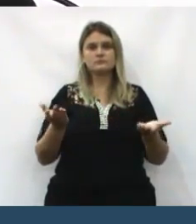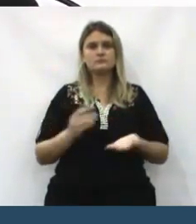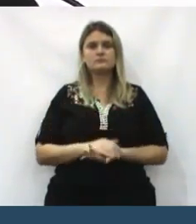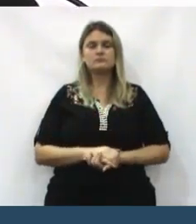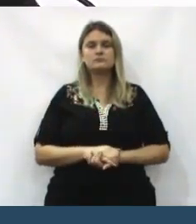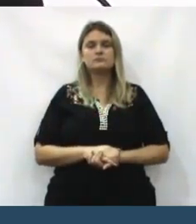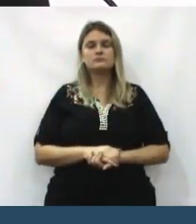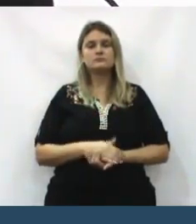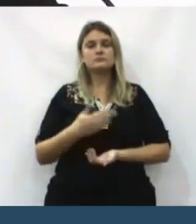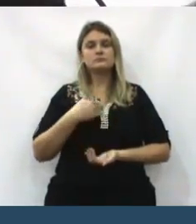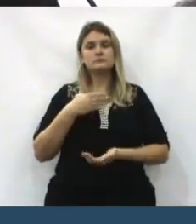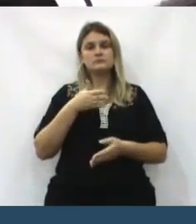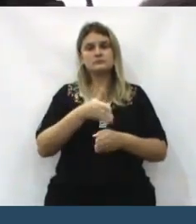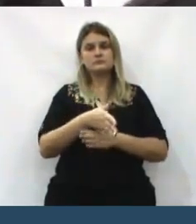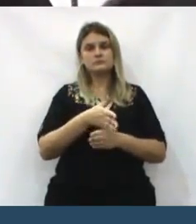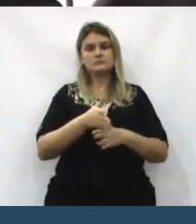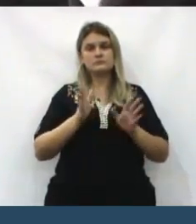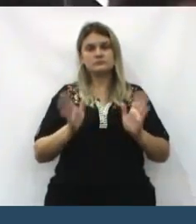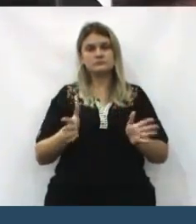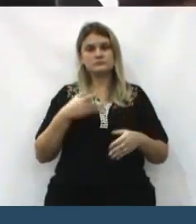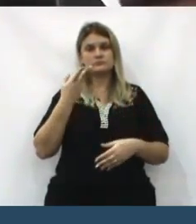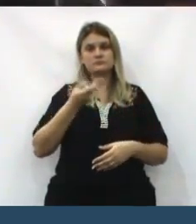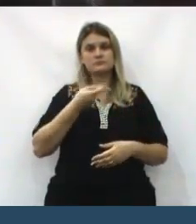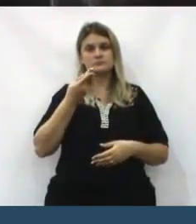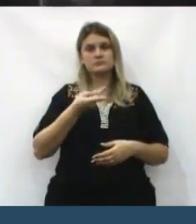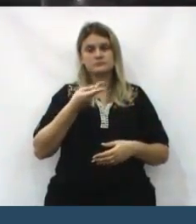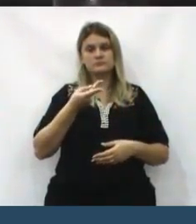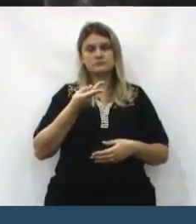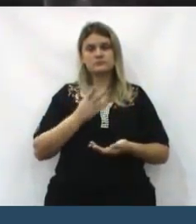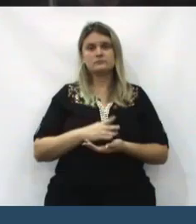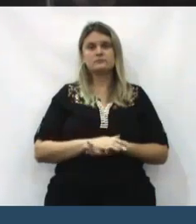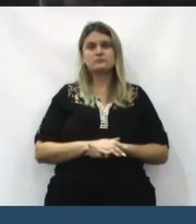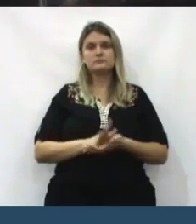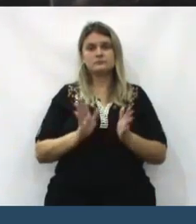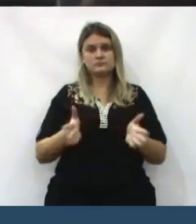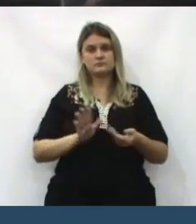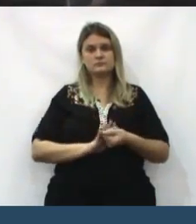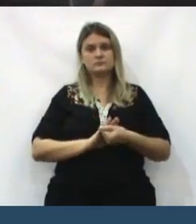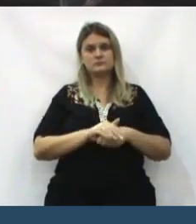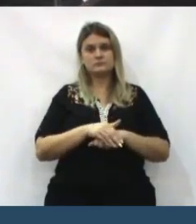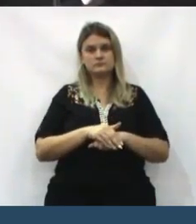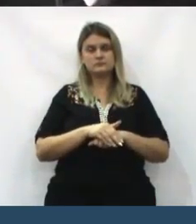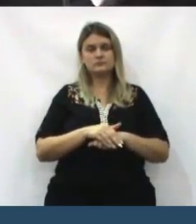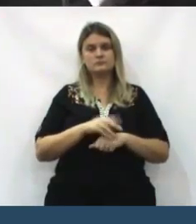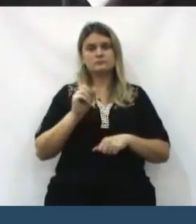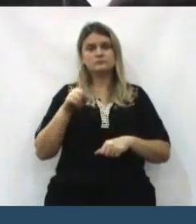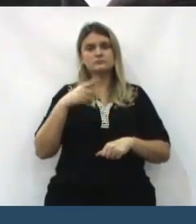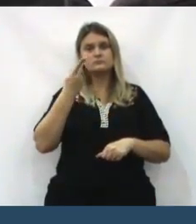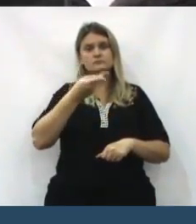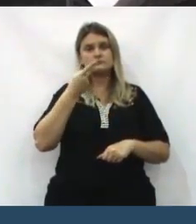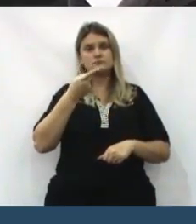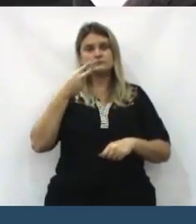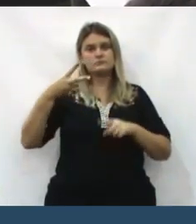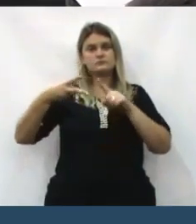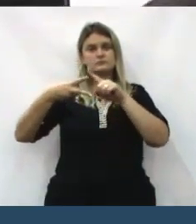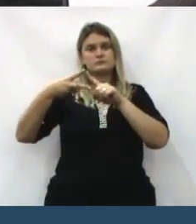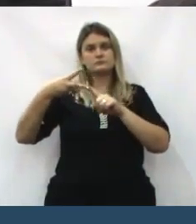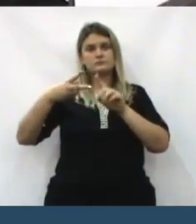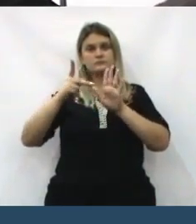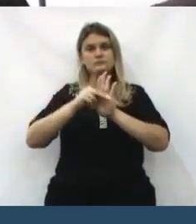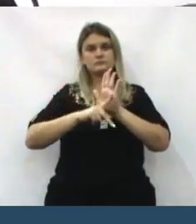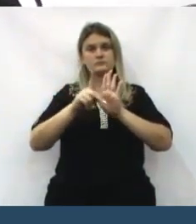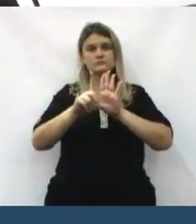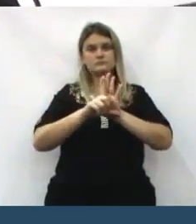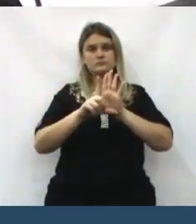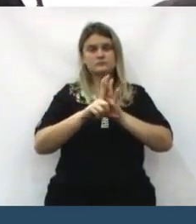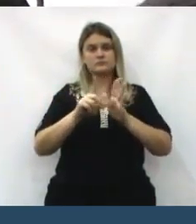todos. A minha participação nesta tribuna, esta noite, é para falar sobre dois